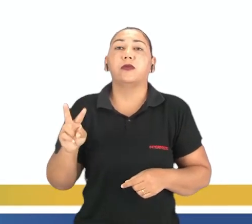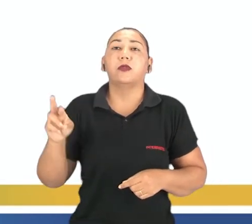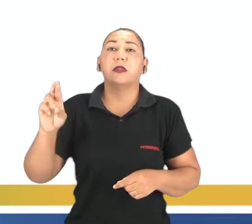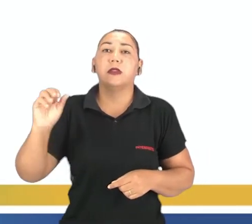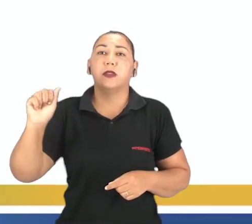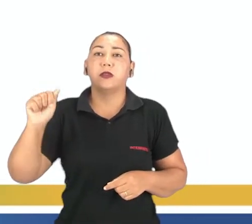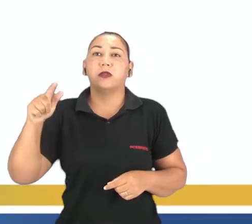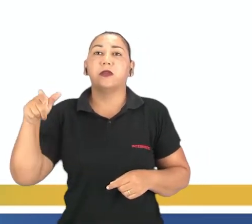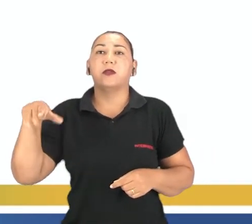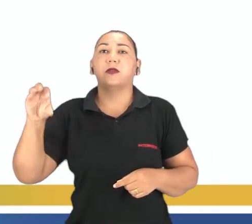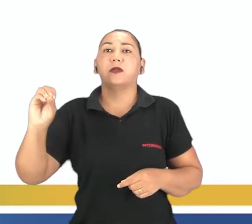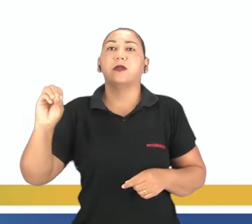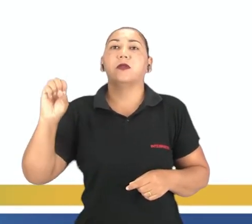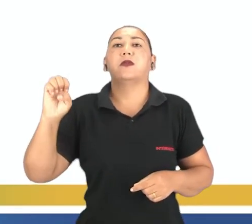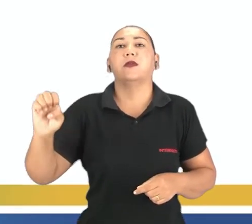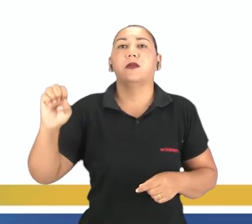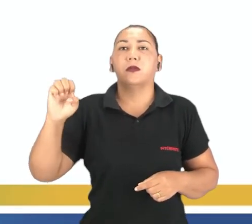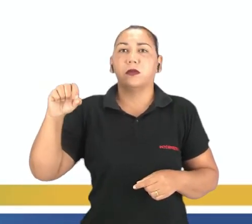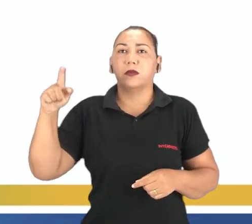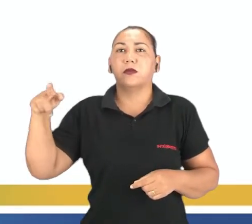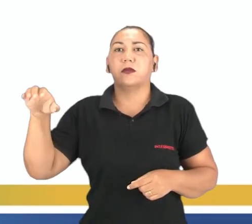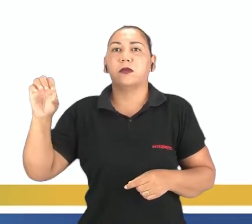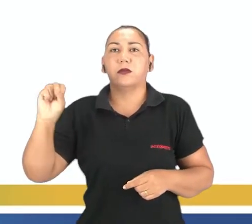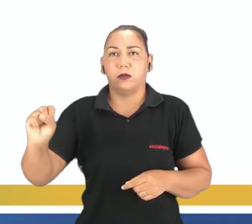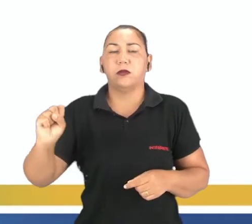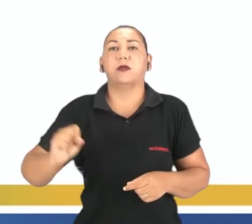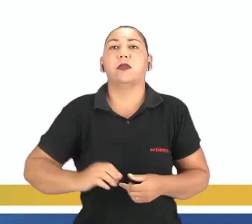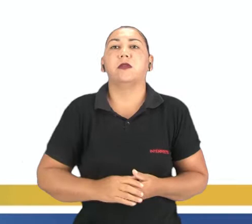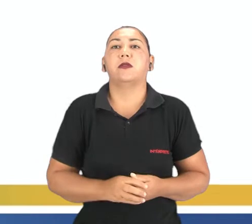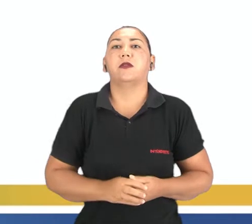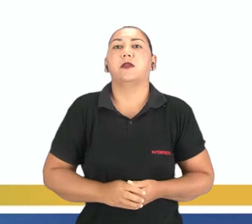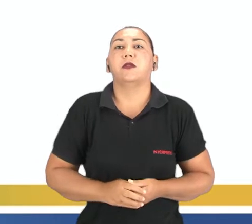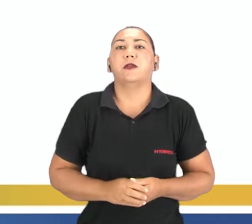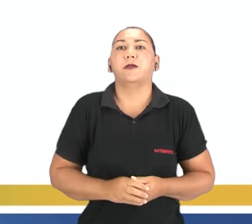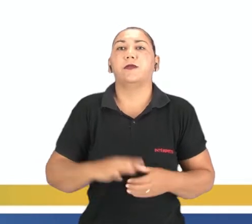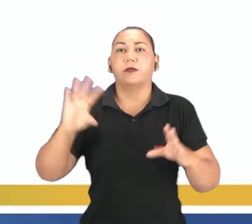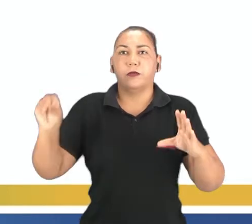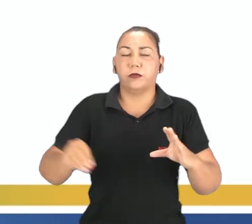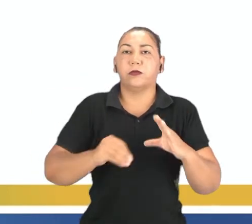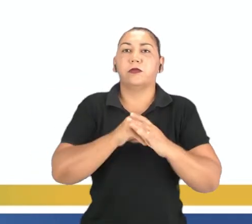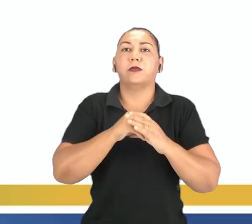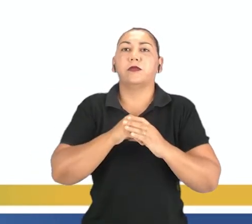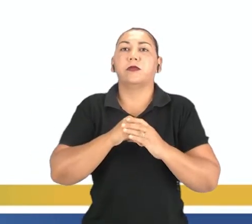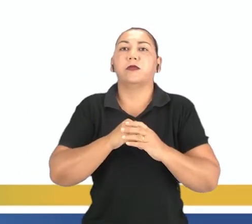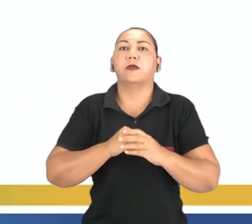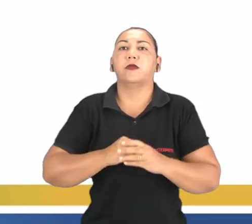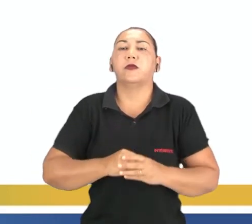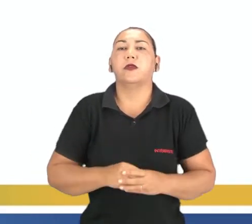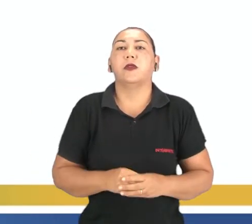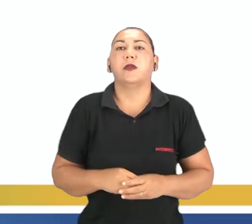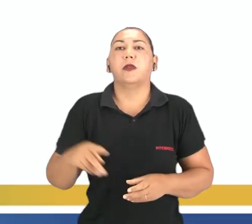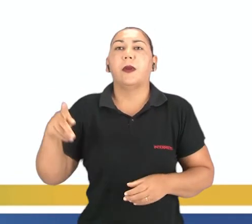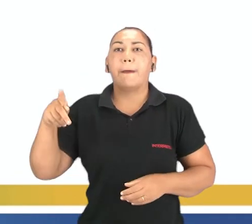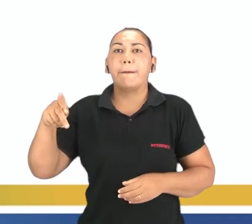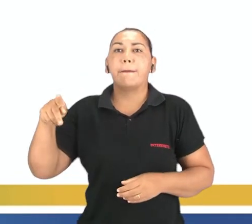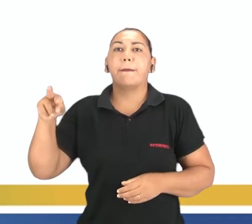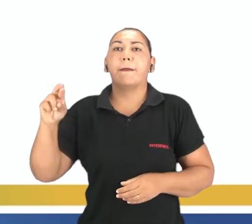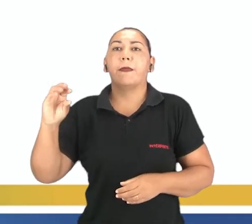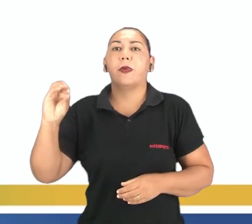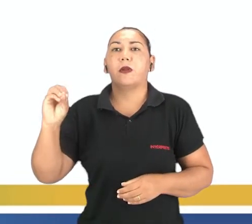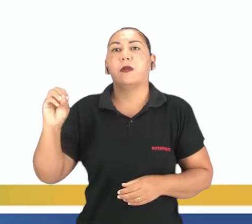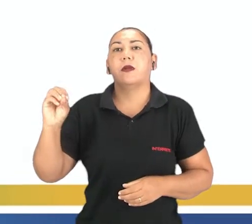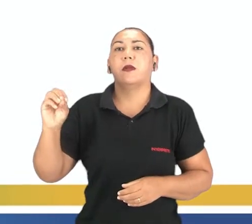decimal, nós dizemos que elas formam uma proporção. Portanto, uma proporção, ela é sempre uma igualdade entre